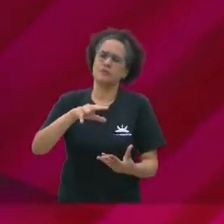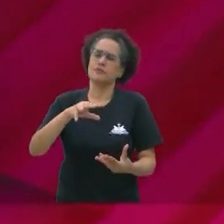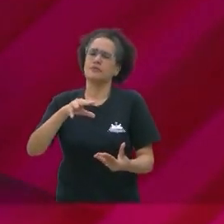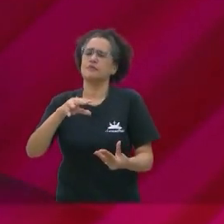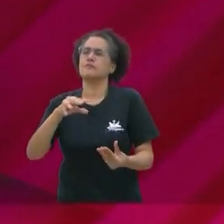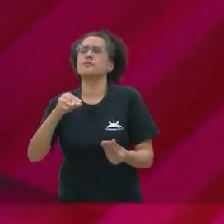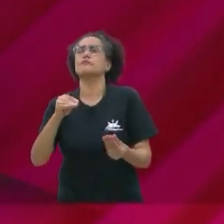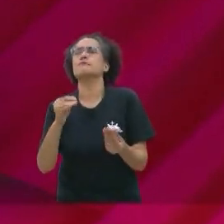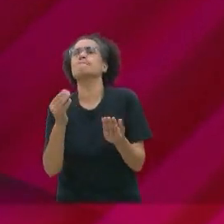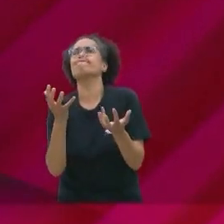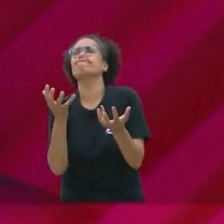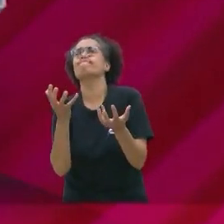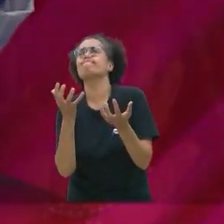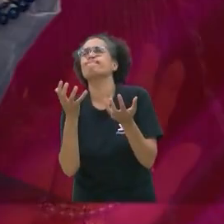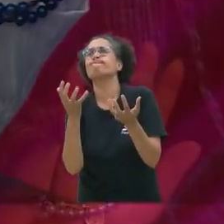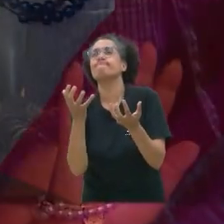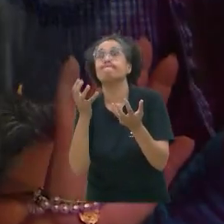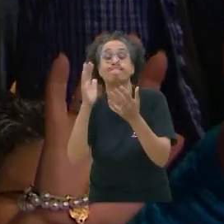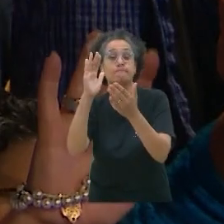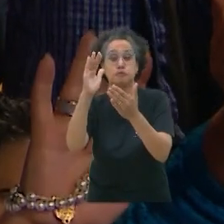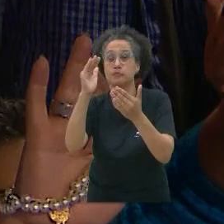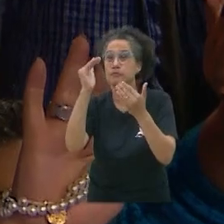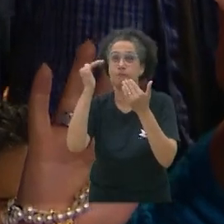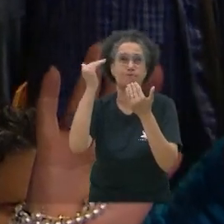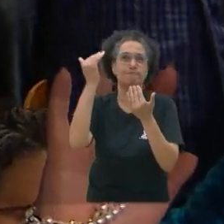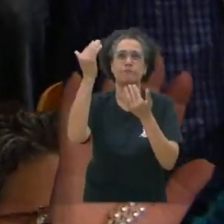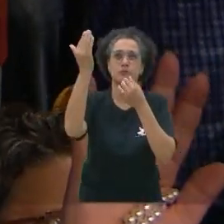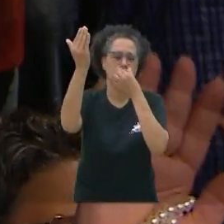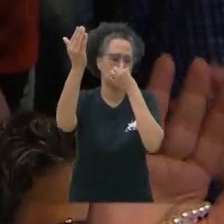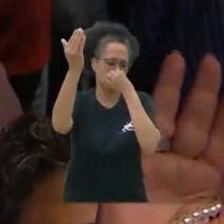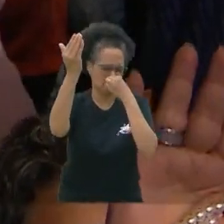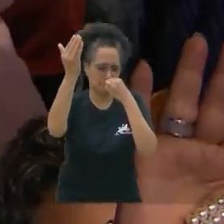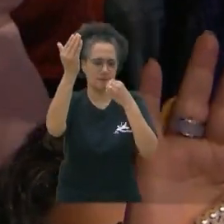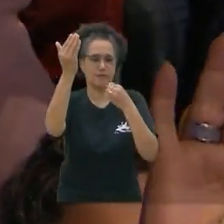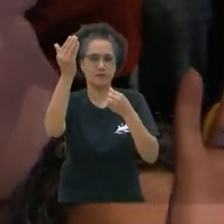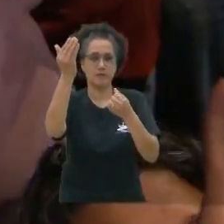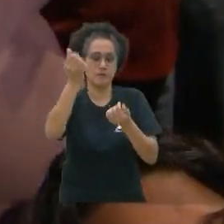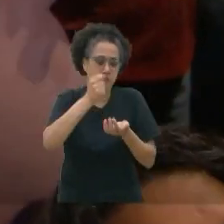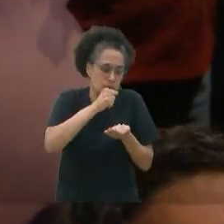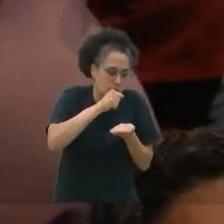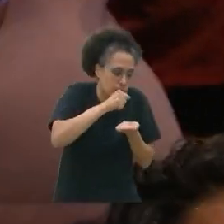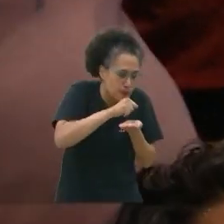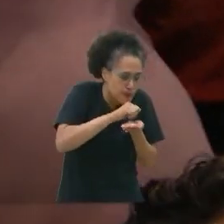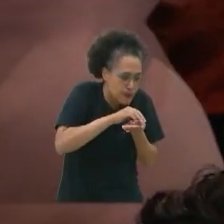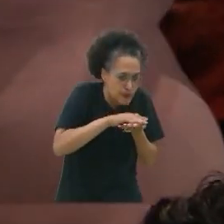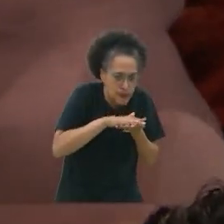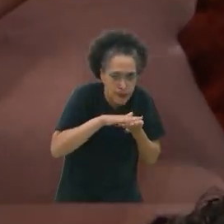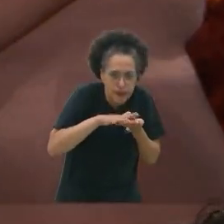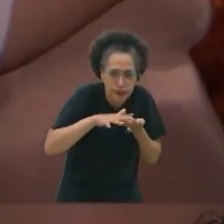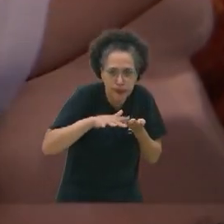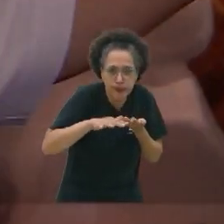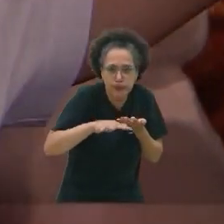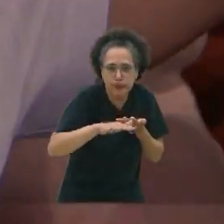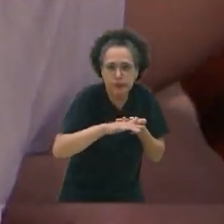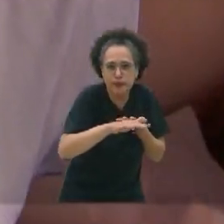suspira por ti. Sopra, sopra em